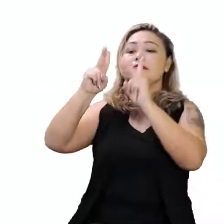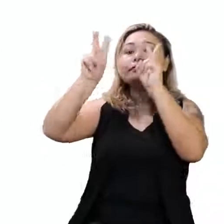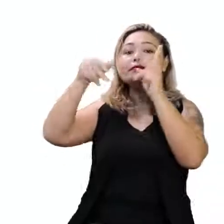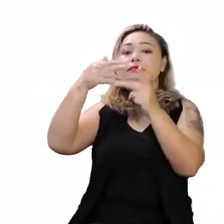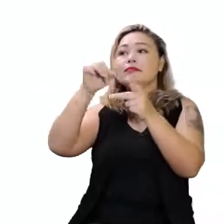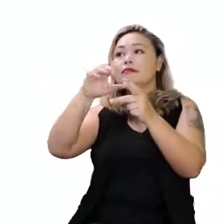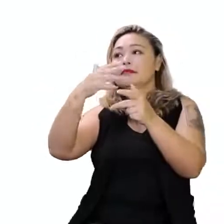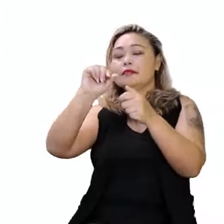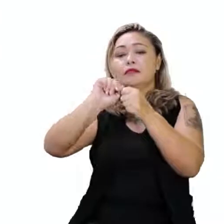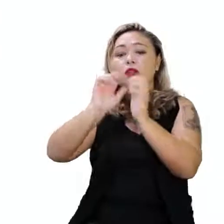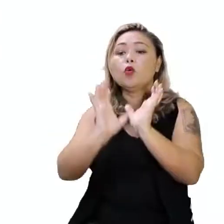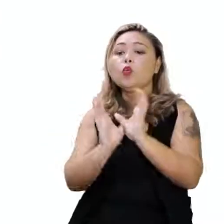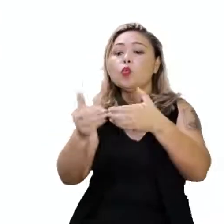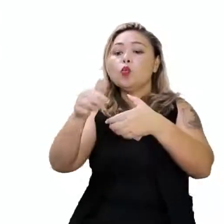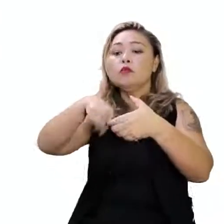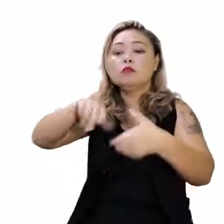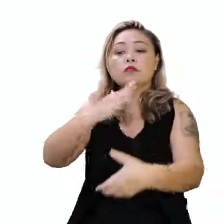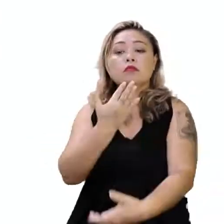sobre especiação, a aula